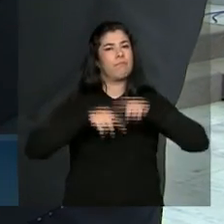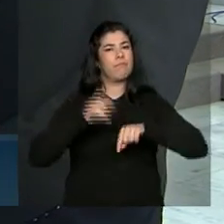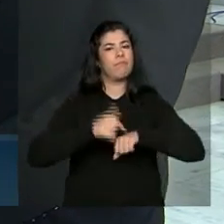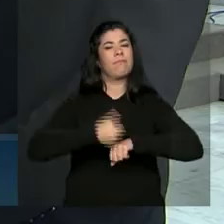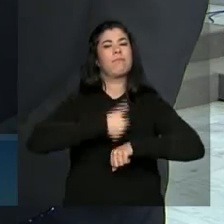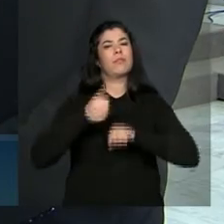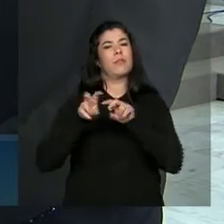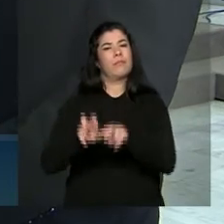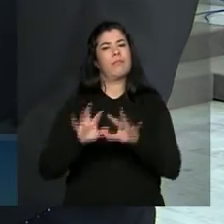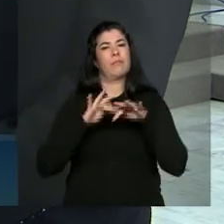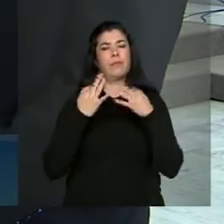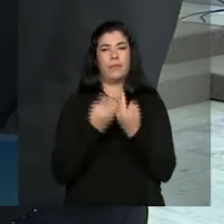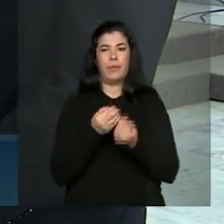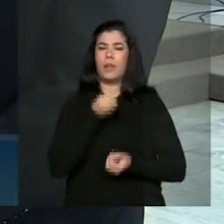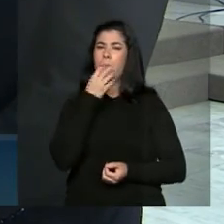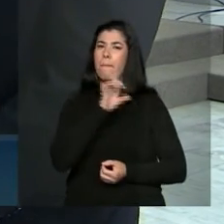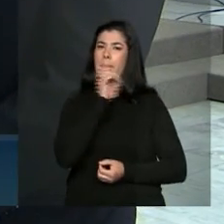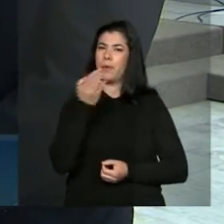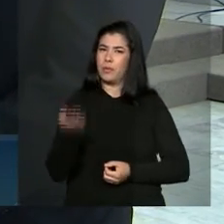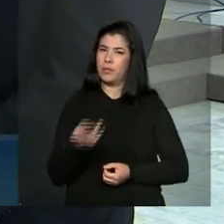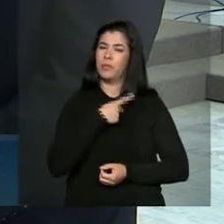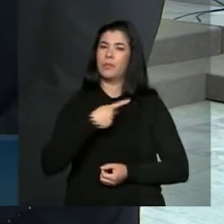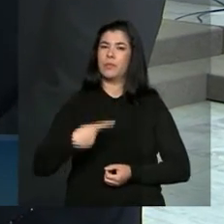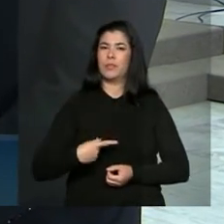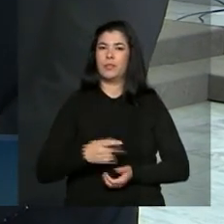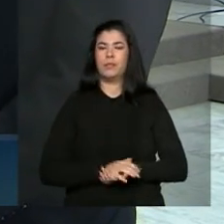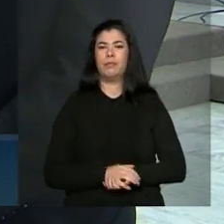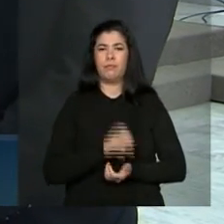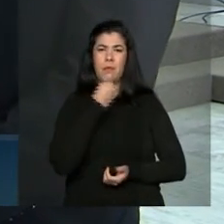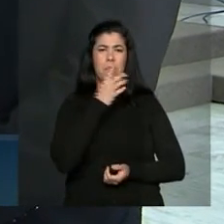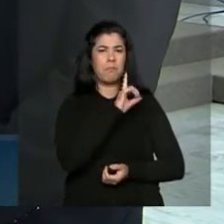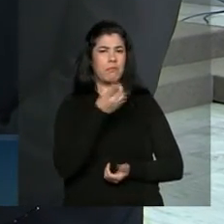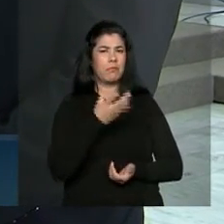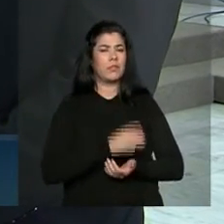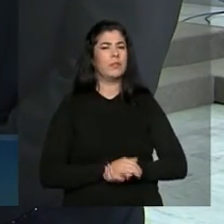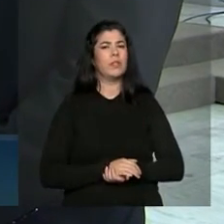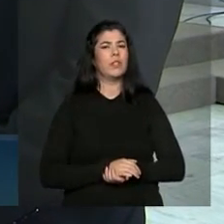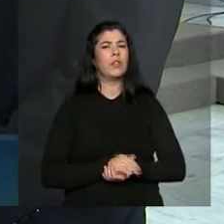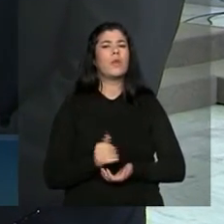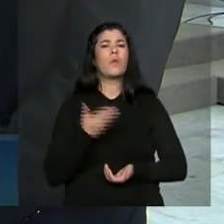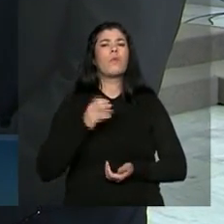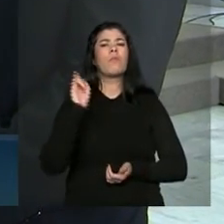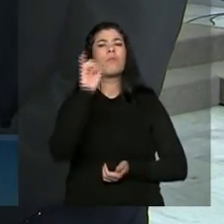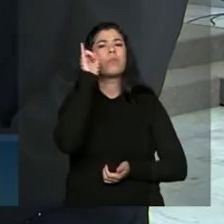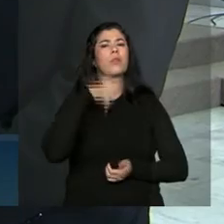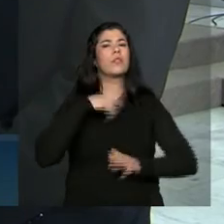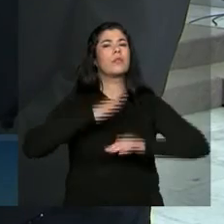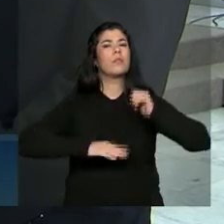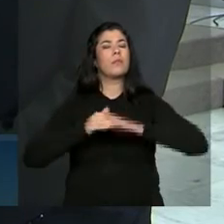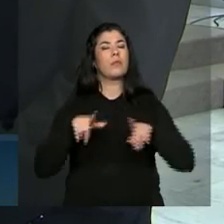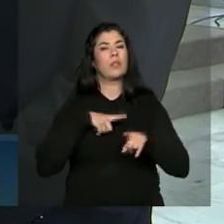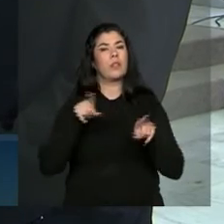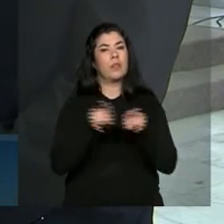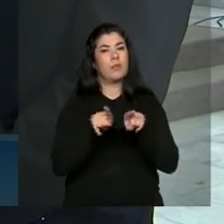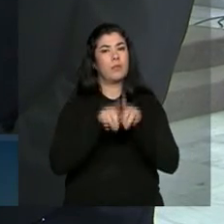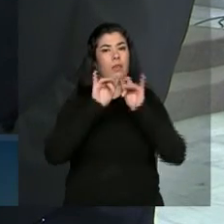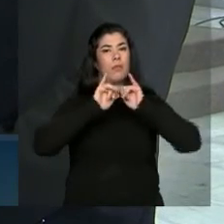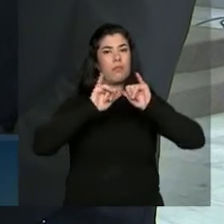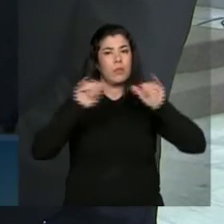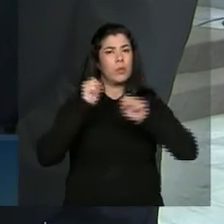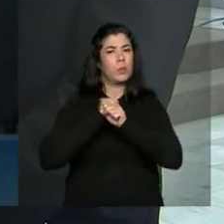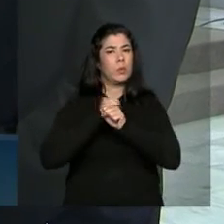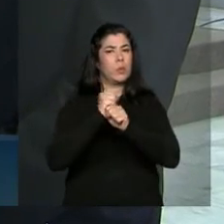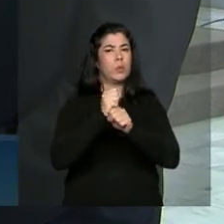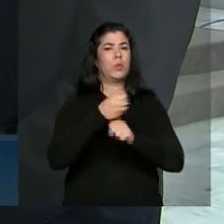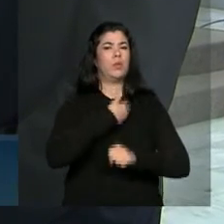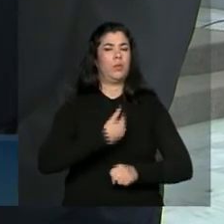fortalecer a agricultura familiar. Bom dia, presidente. Bom dia. Qual a importância, então, dessas medidas anunciadas aí ao longo dos anos pelo